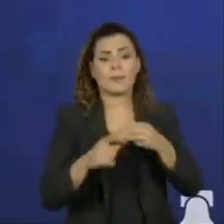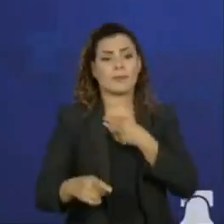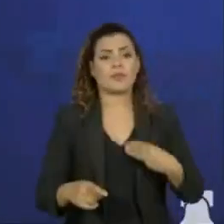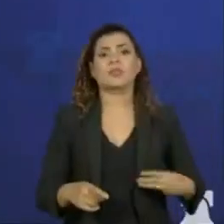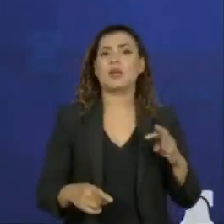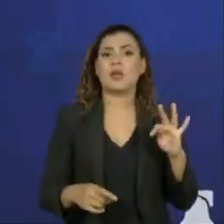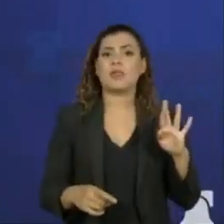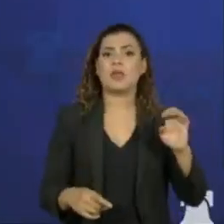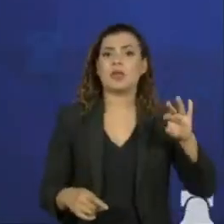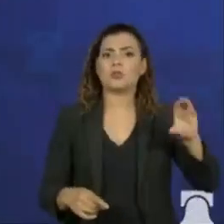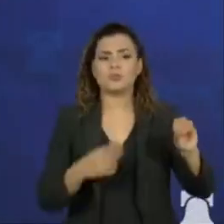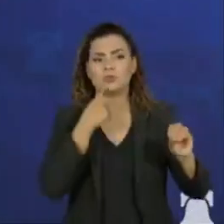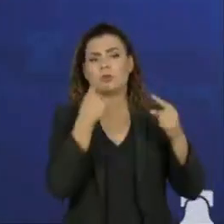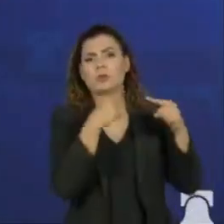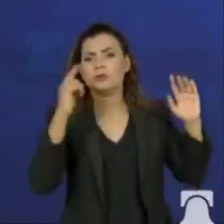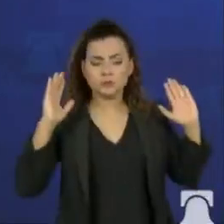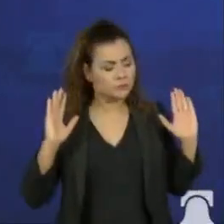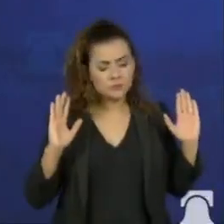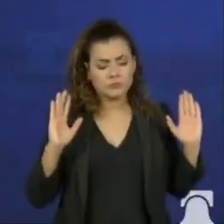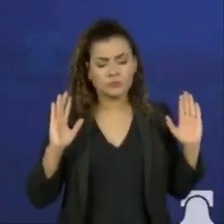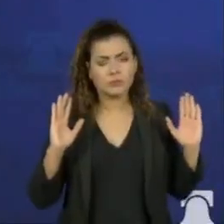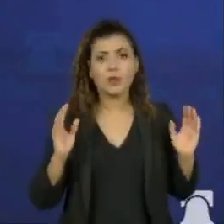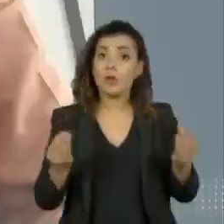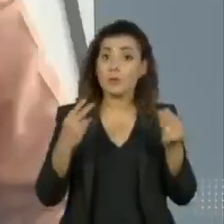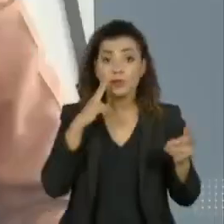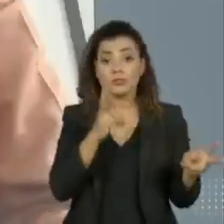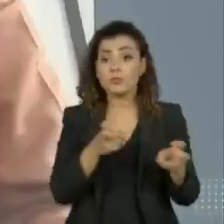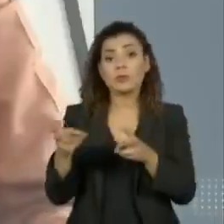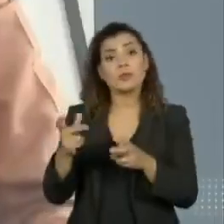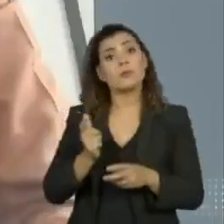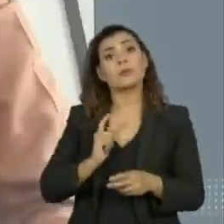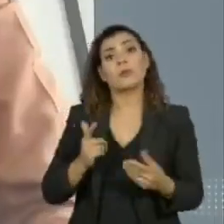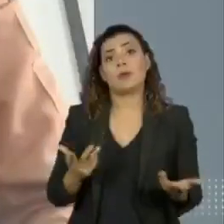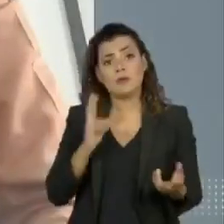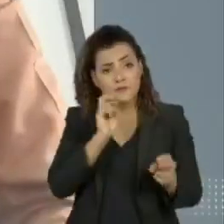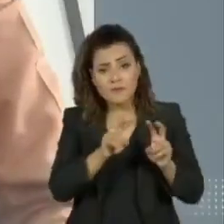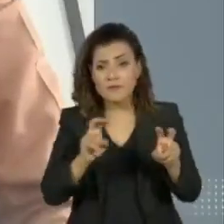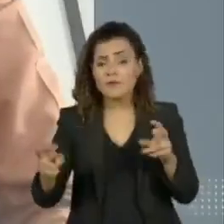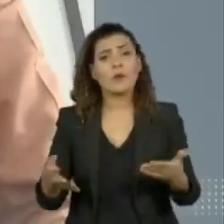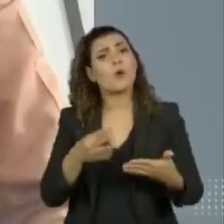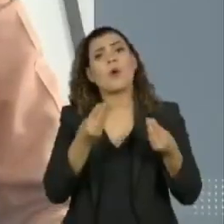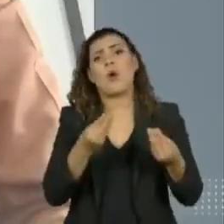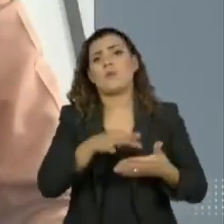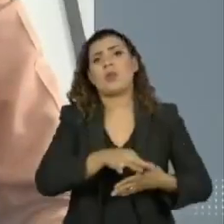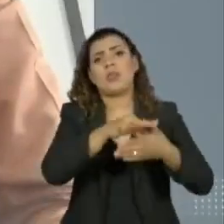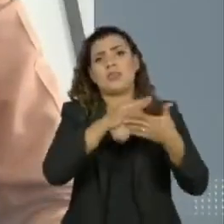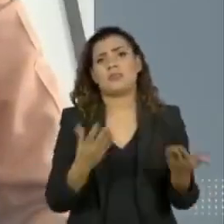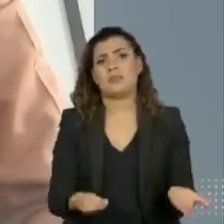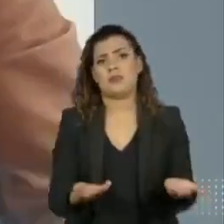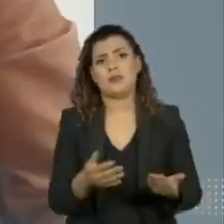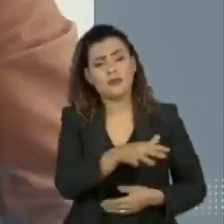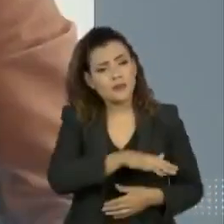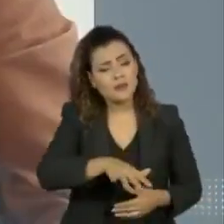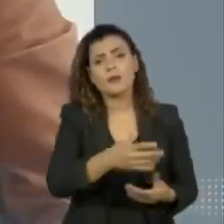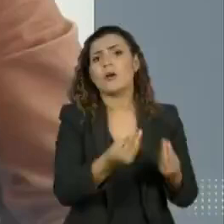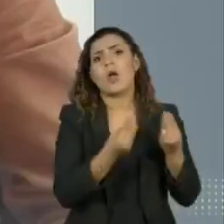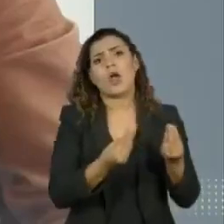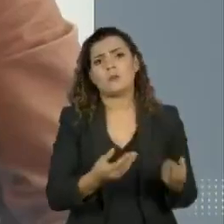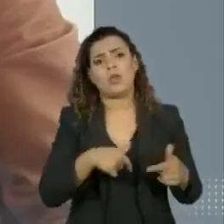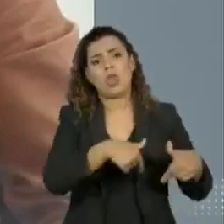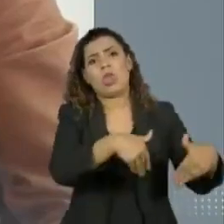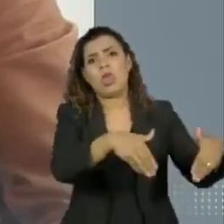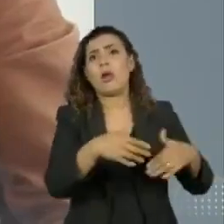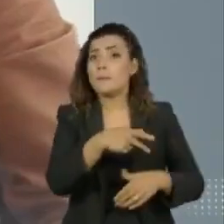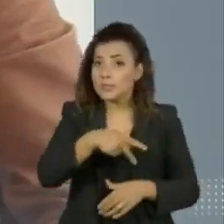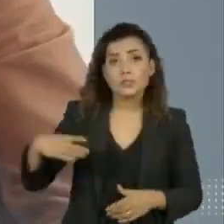ministro Ernesto Araújo. E a gente percebe que, pelo contrário, o cara é um dos líderes, né? Incendiário nesse sentido. Agora, o